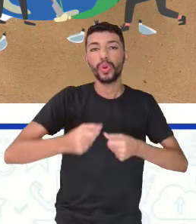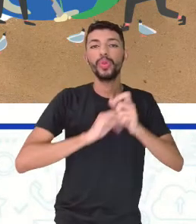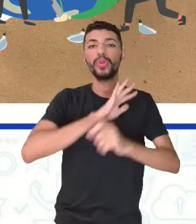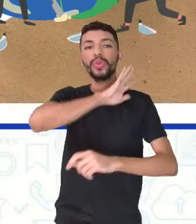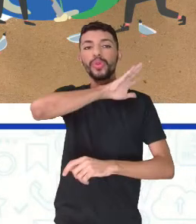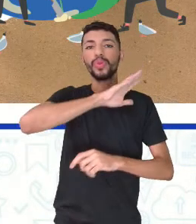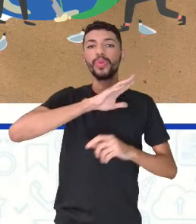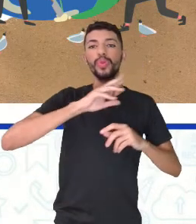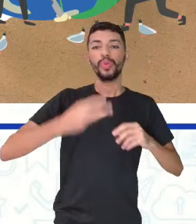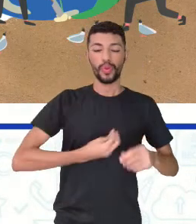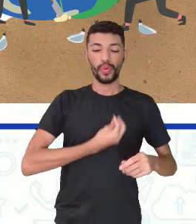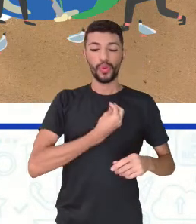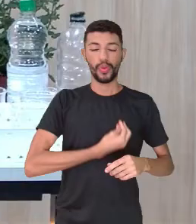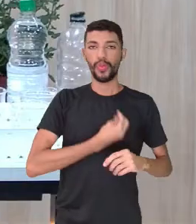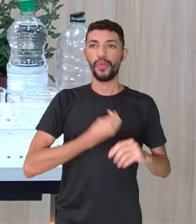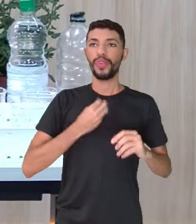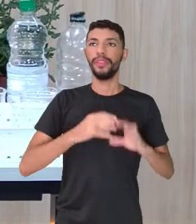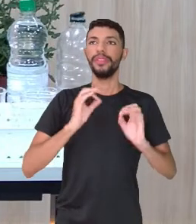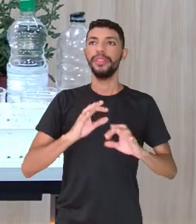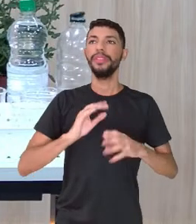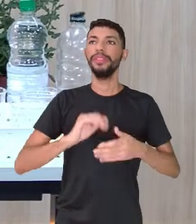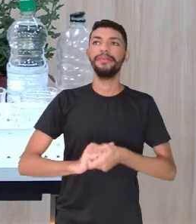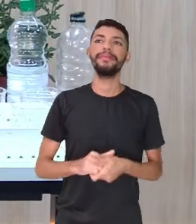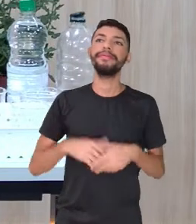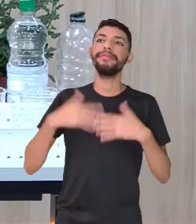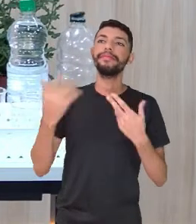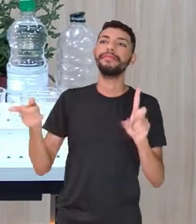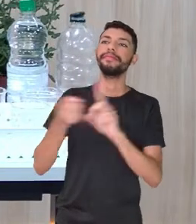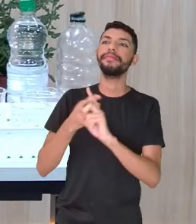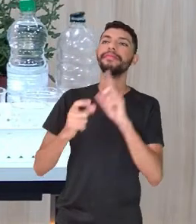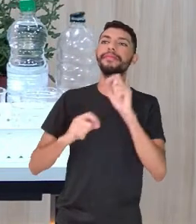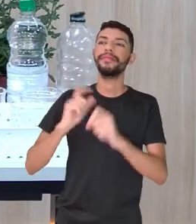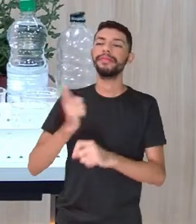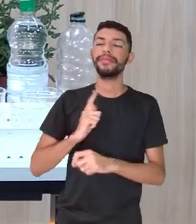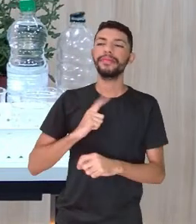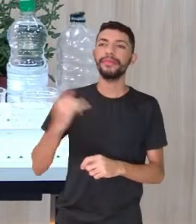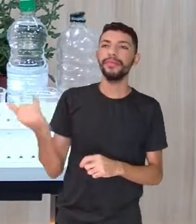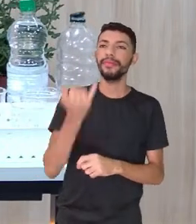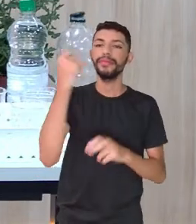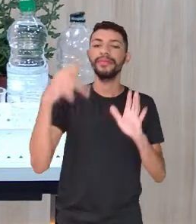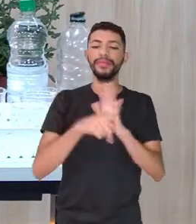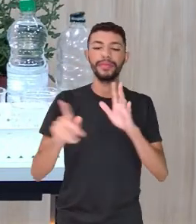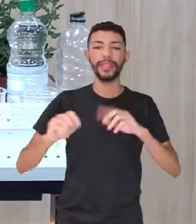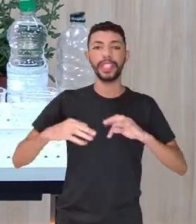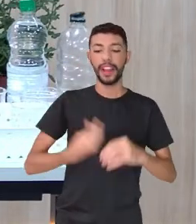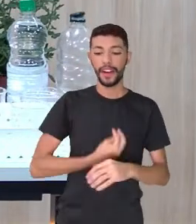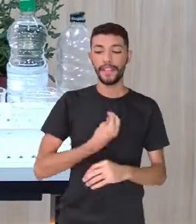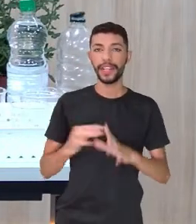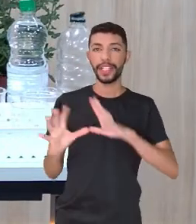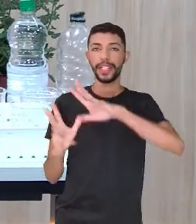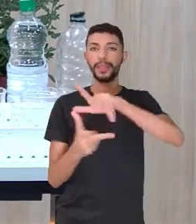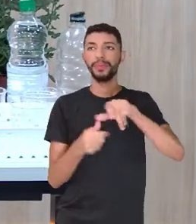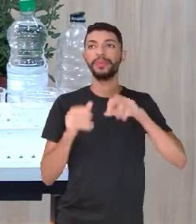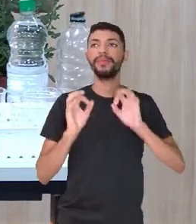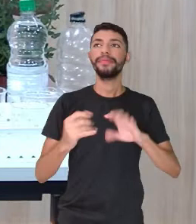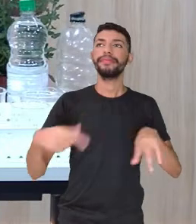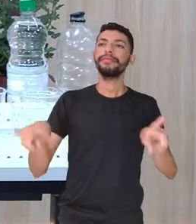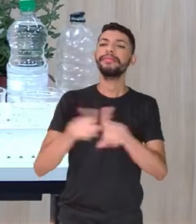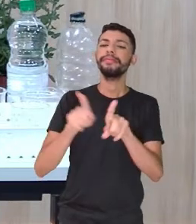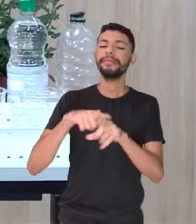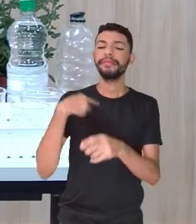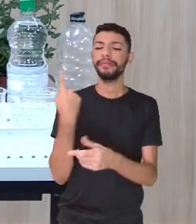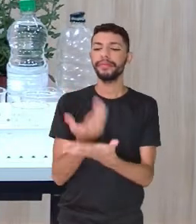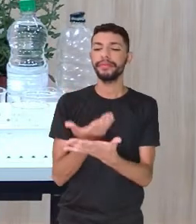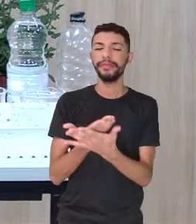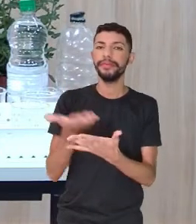informações a respeito da importância, né, dos recursos naturais para toda a vida no planeta Terra. Vimos também que